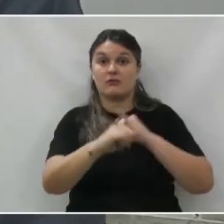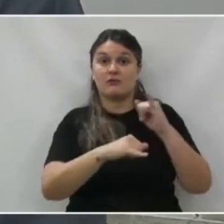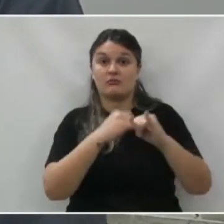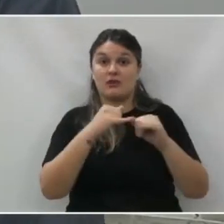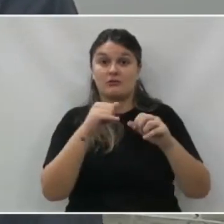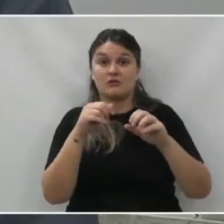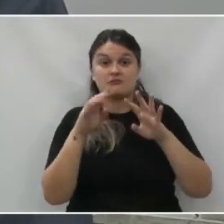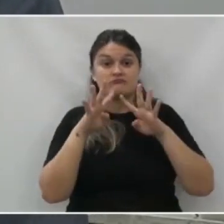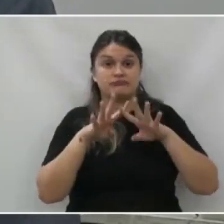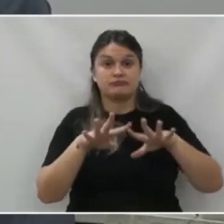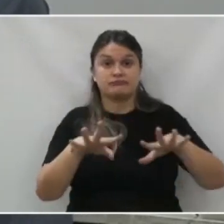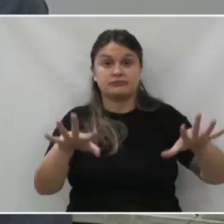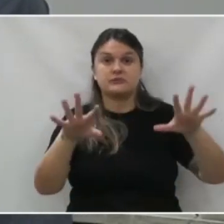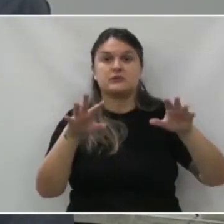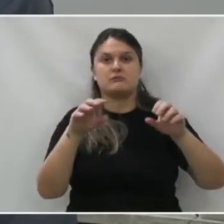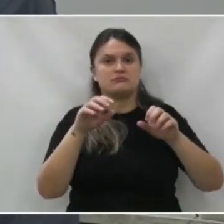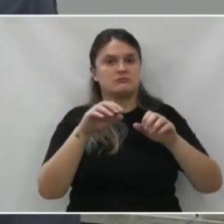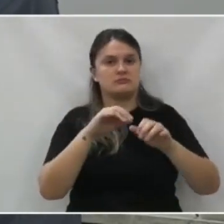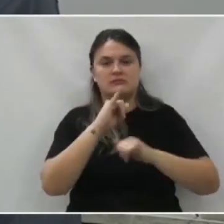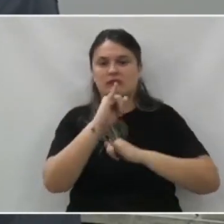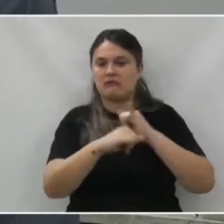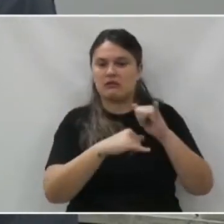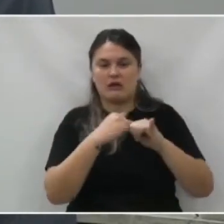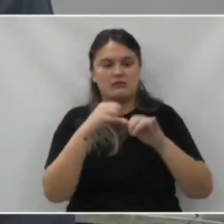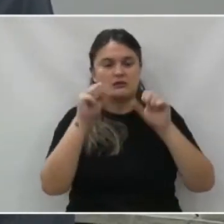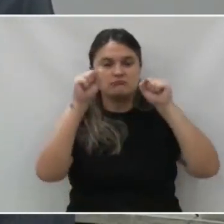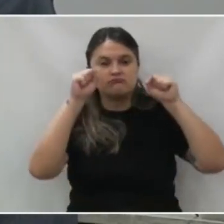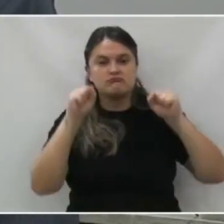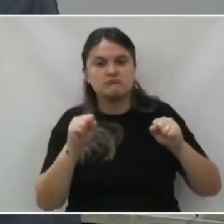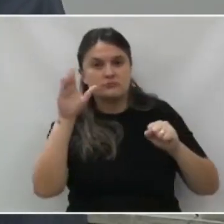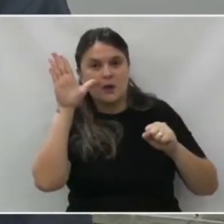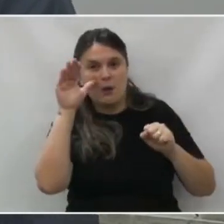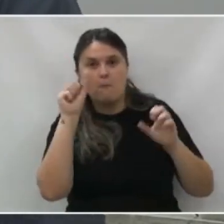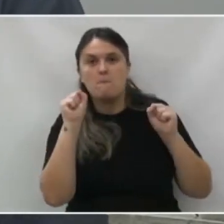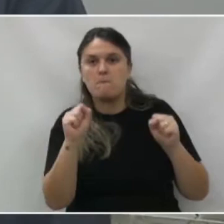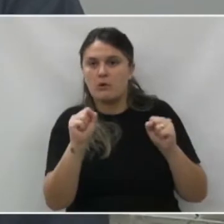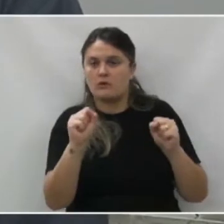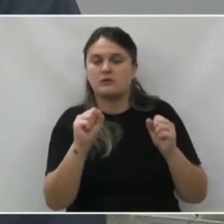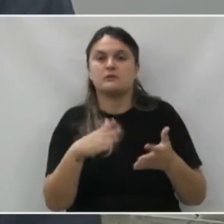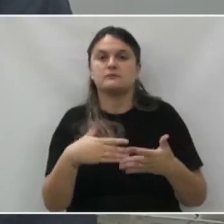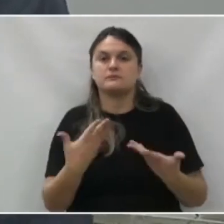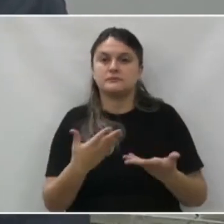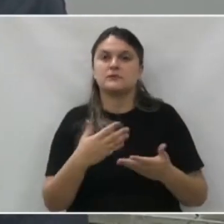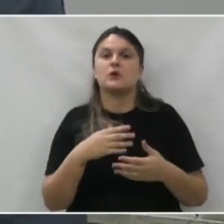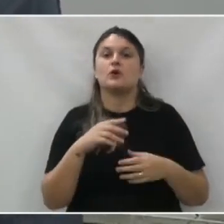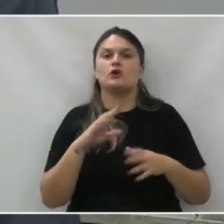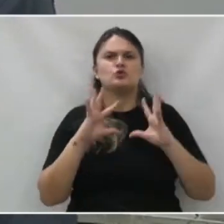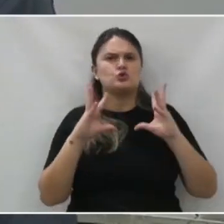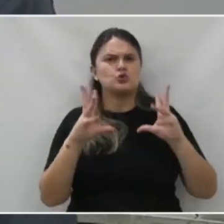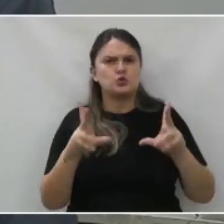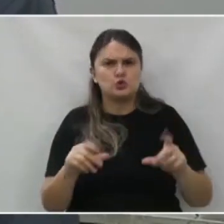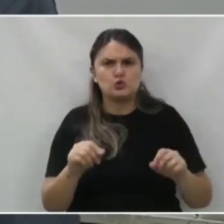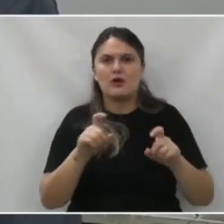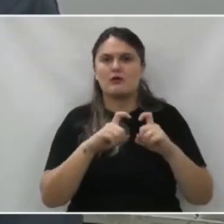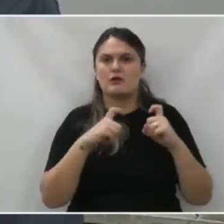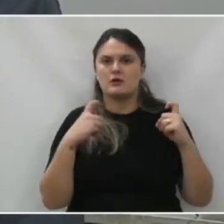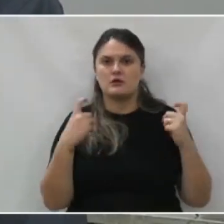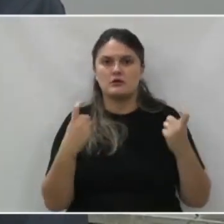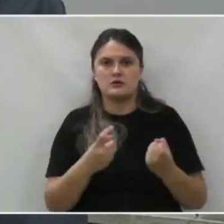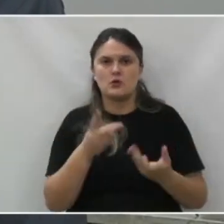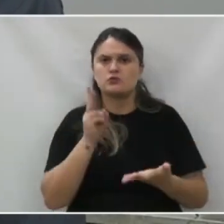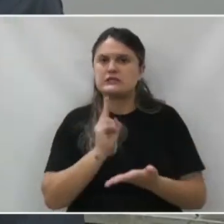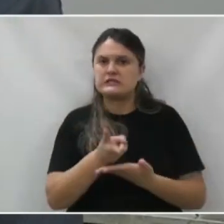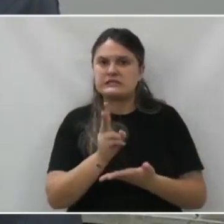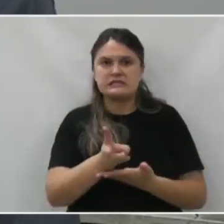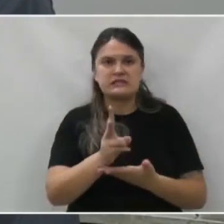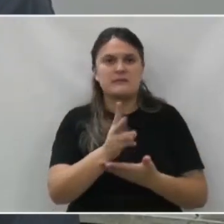depois disponível nos canais, enfim, de comunicação aqui da Câmara, né? Relembrando, né, nossas sessões são transmitidas ao